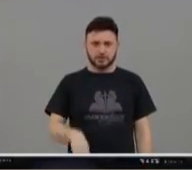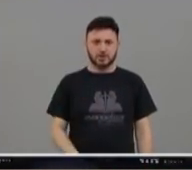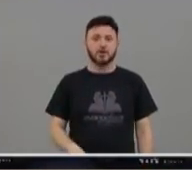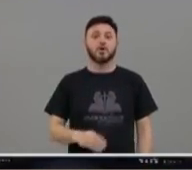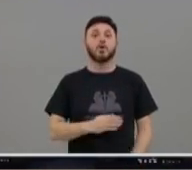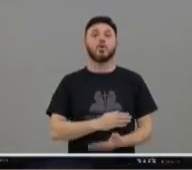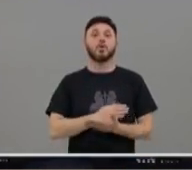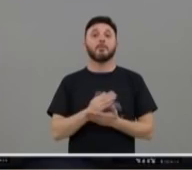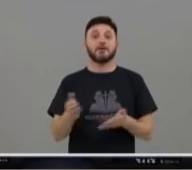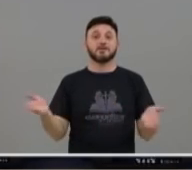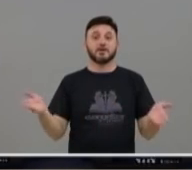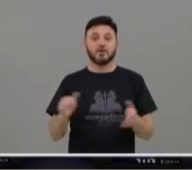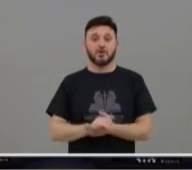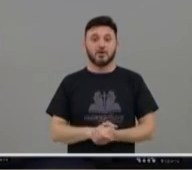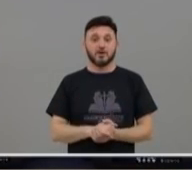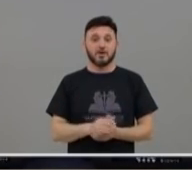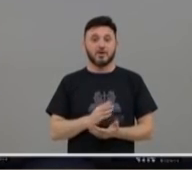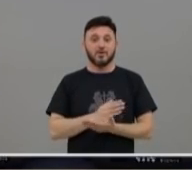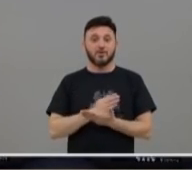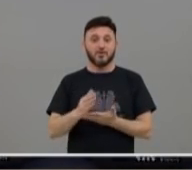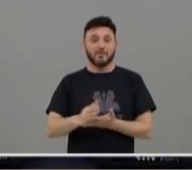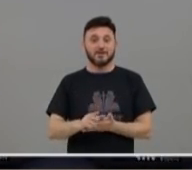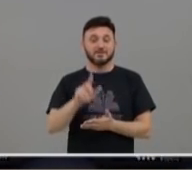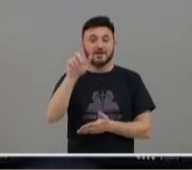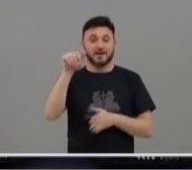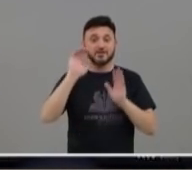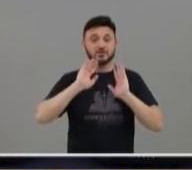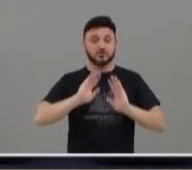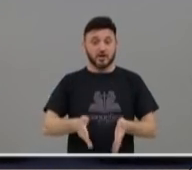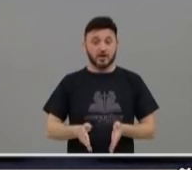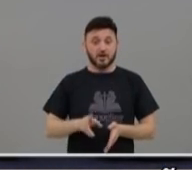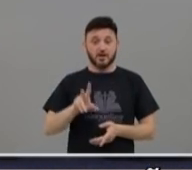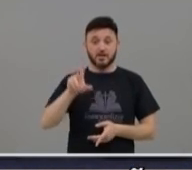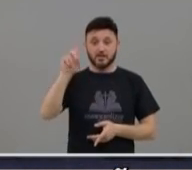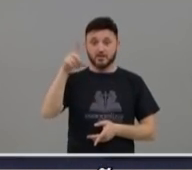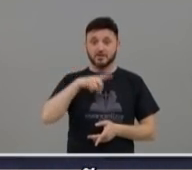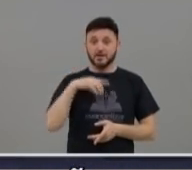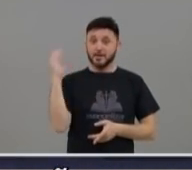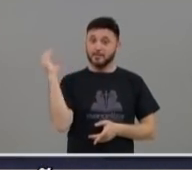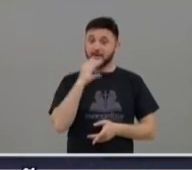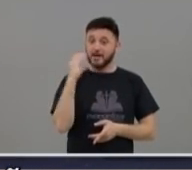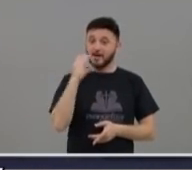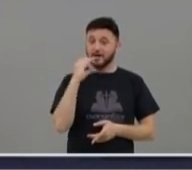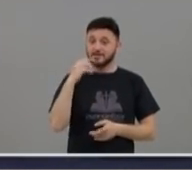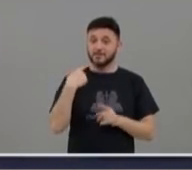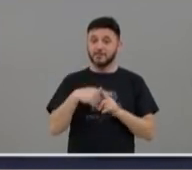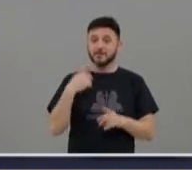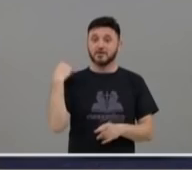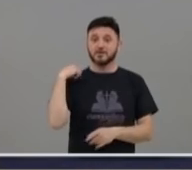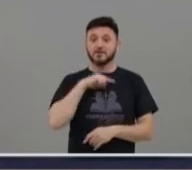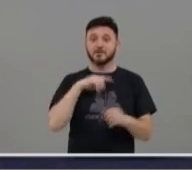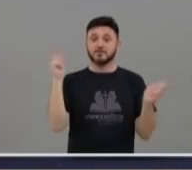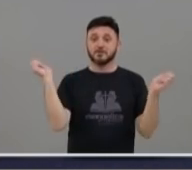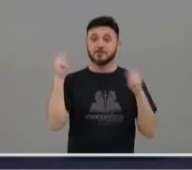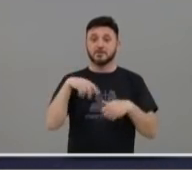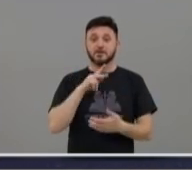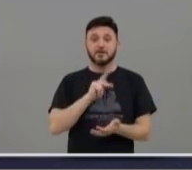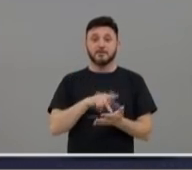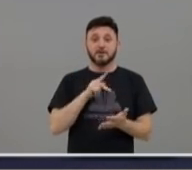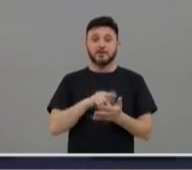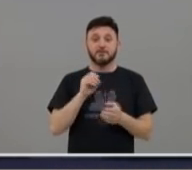Começa, criatura, começa. E é já, Deus tem pressa da que a gente possa de verdade fazer